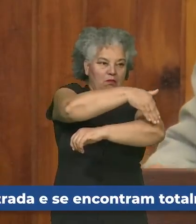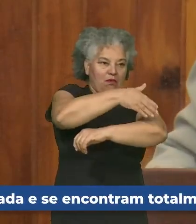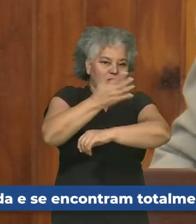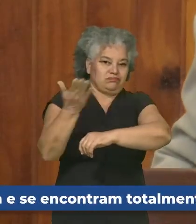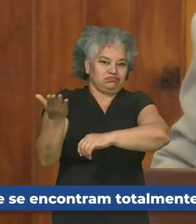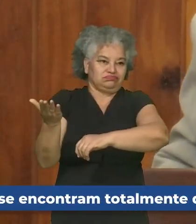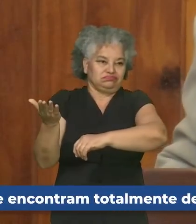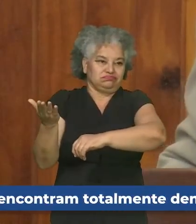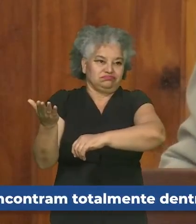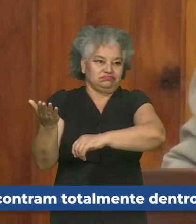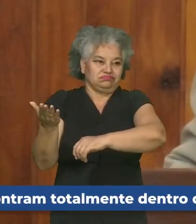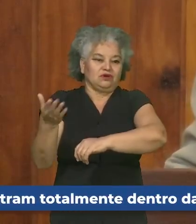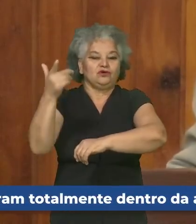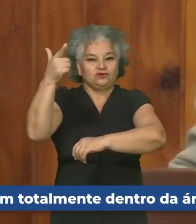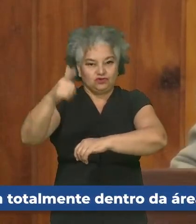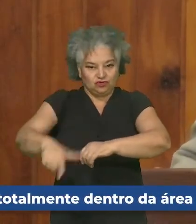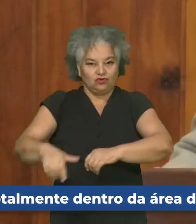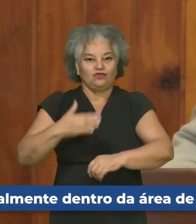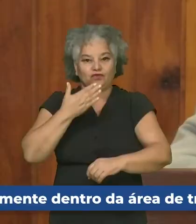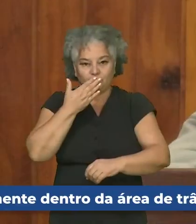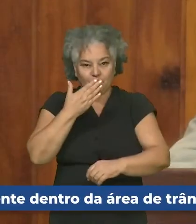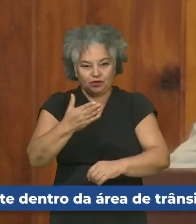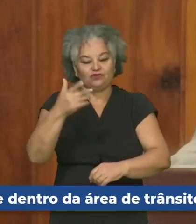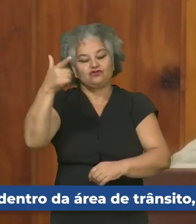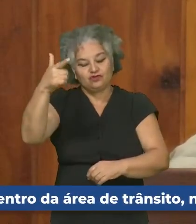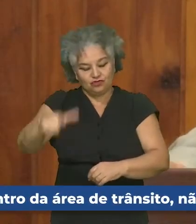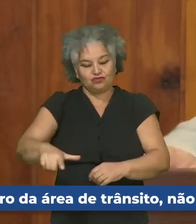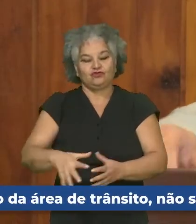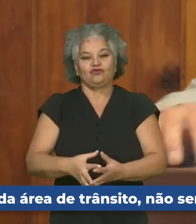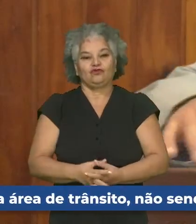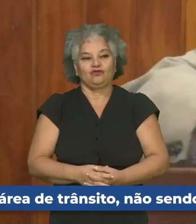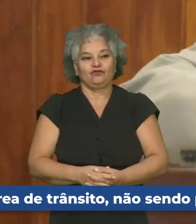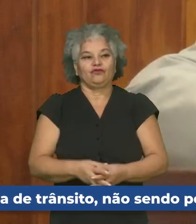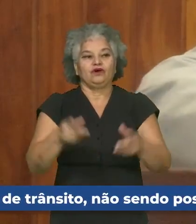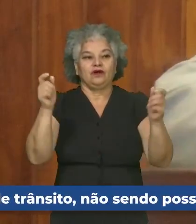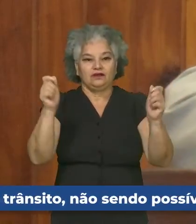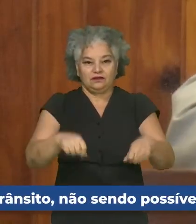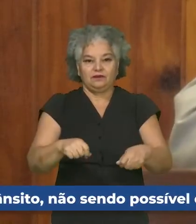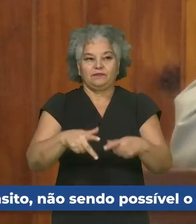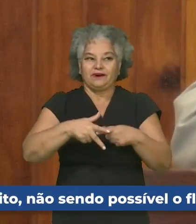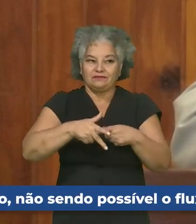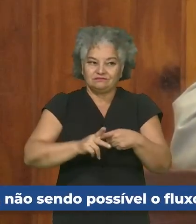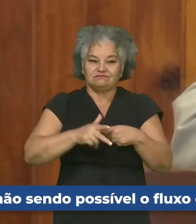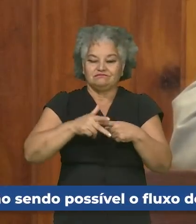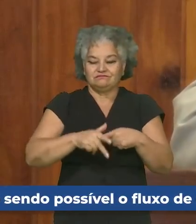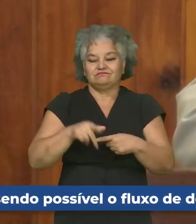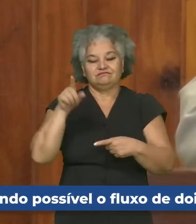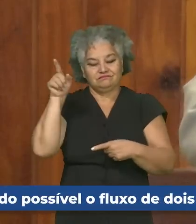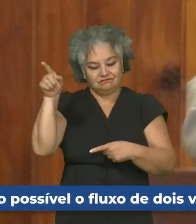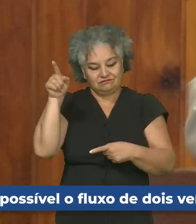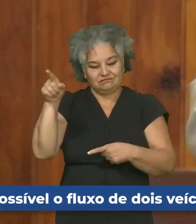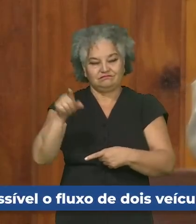Então, venho aqui reiterar novamente esse pedido para que possam tomar essas medidas cabíveis aqui,